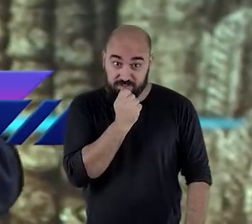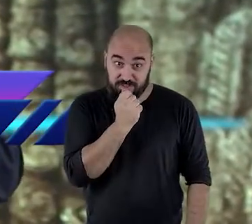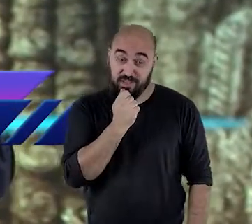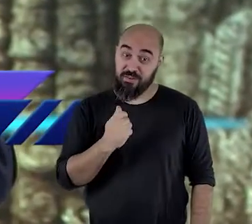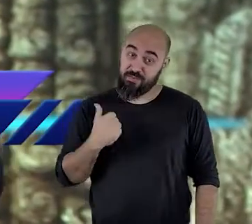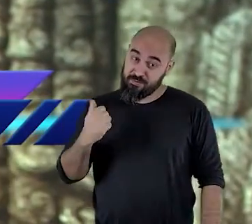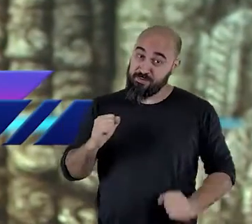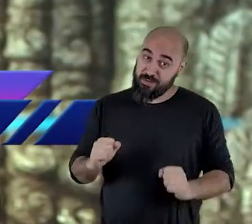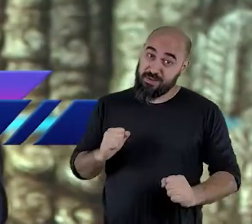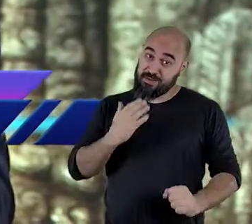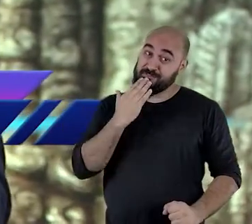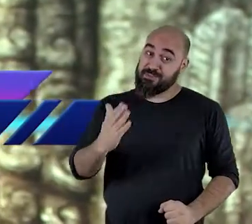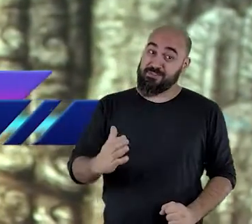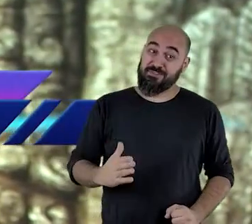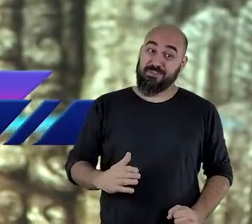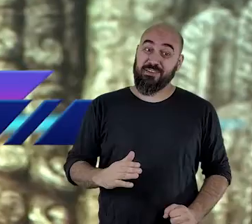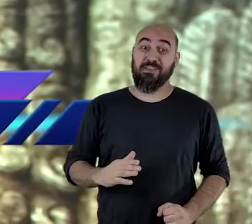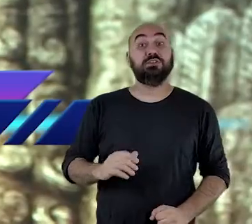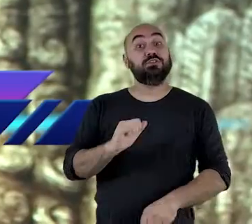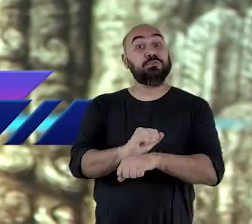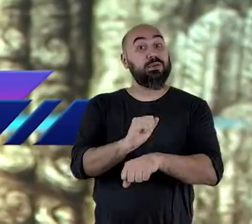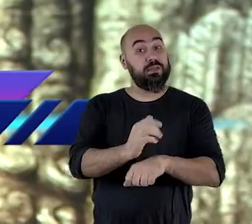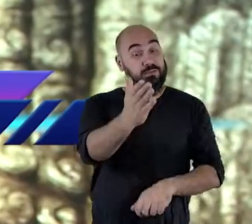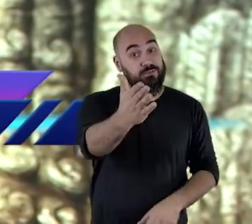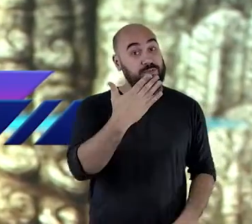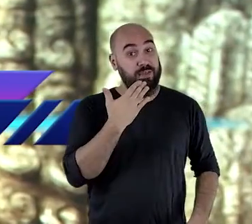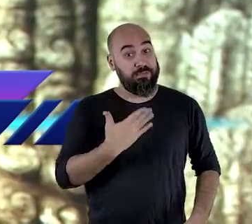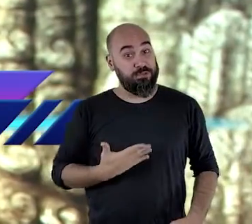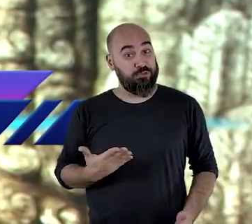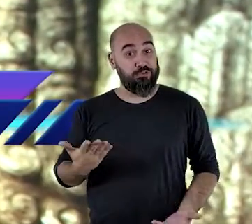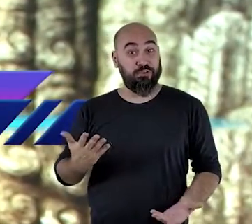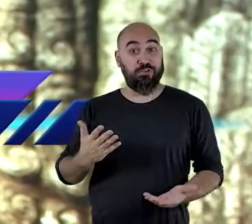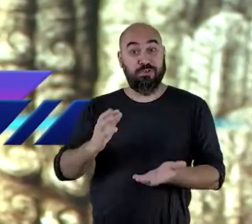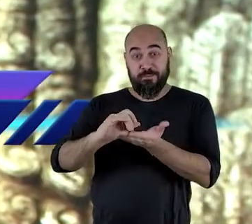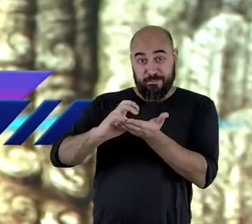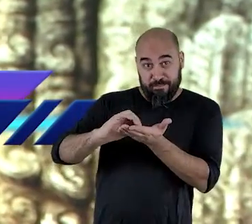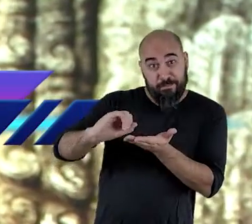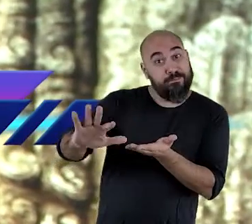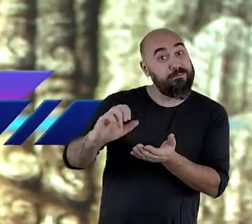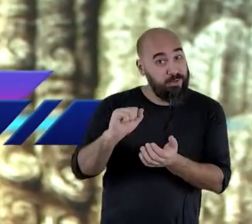agora, entre em contato com a nossa escola bíblica, porque nós estamos esperando o seu contato. É